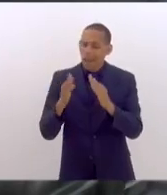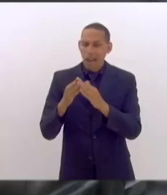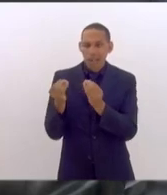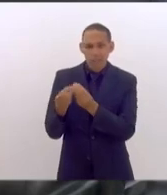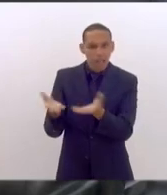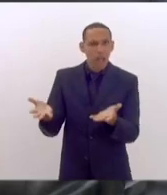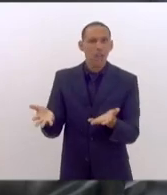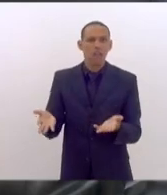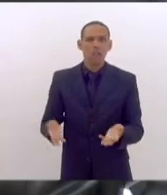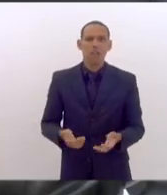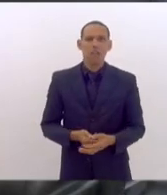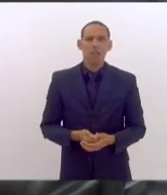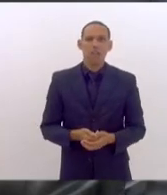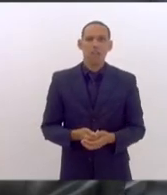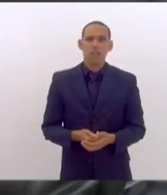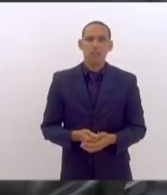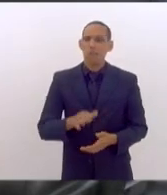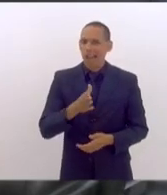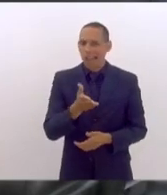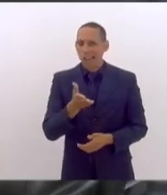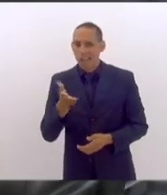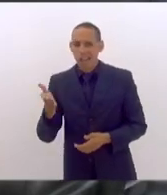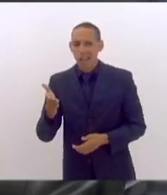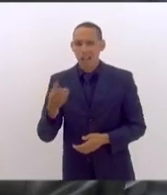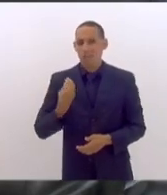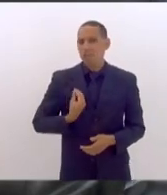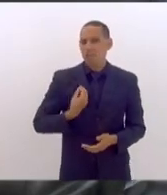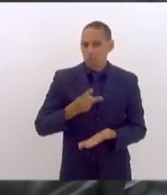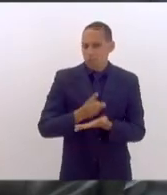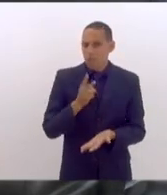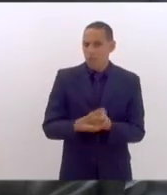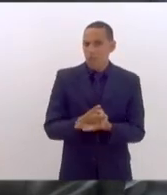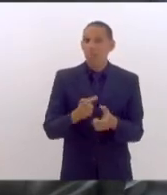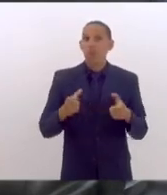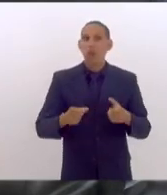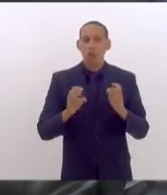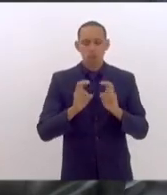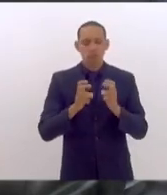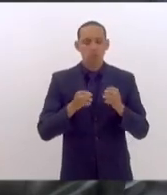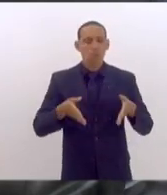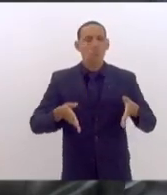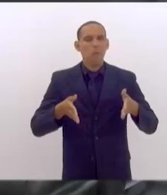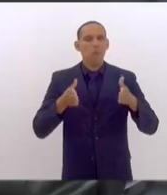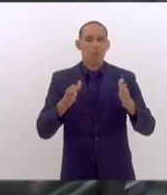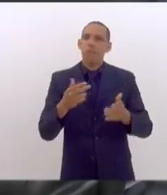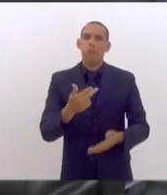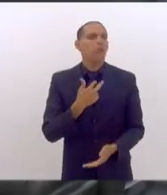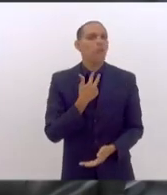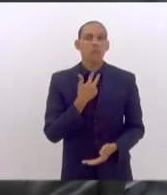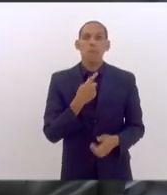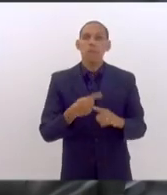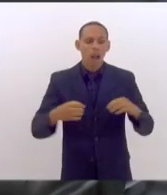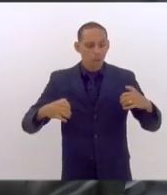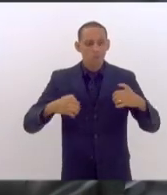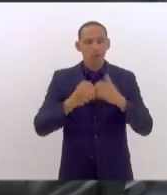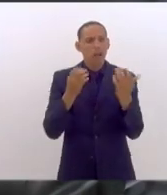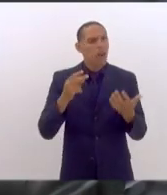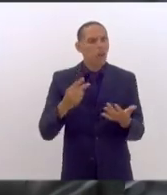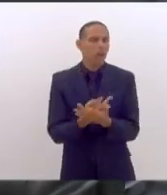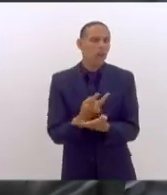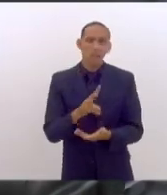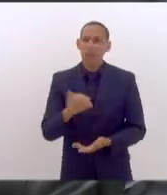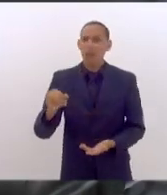de habitação por elas agora que elas não podem Continuar morando dentro da malha Ferroviária não podem que vai causar ocidente já